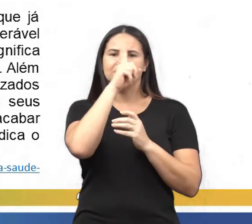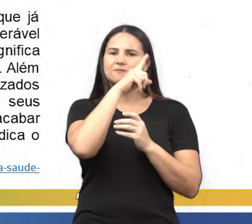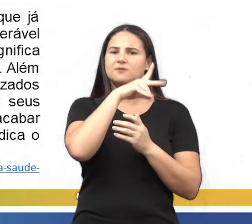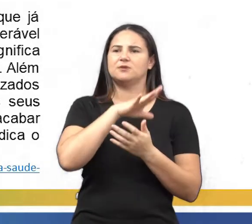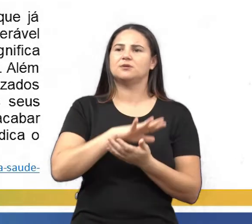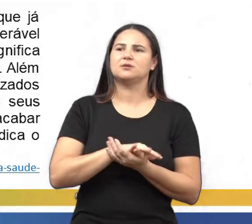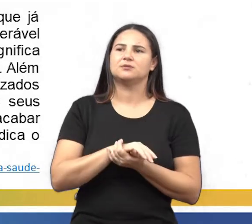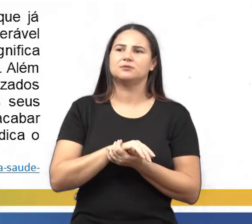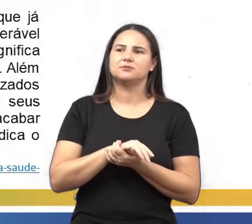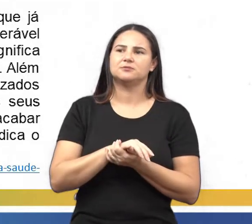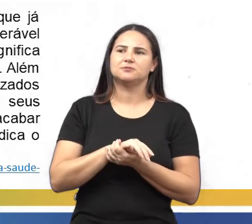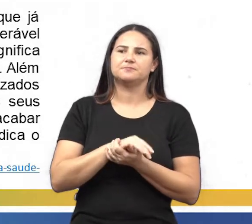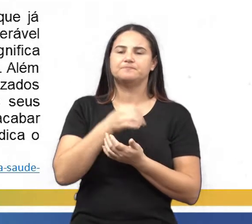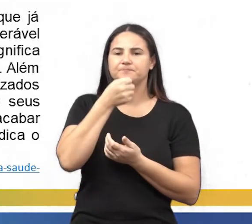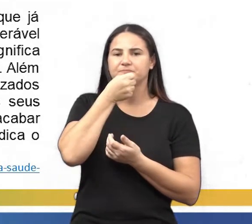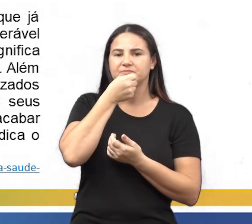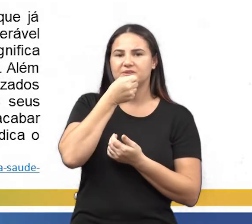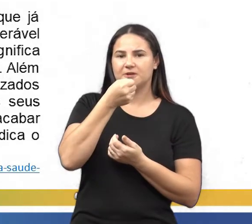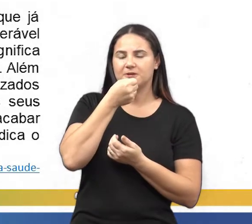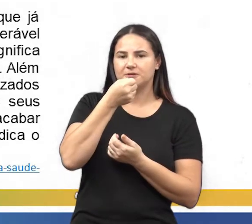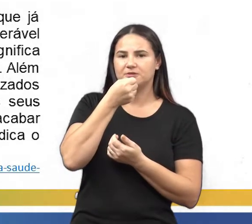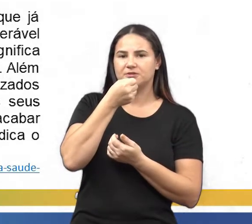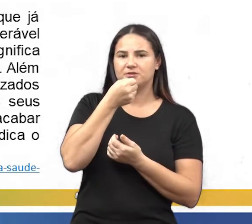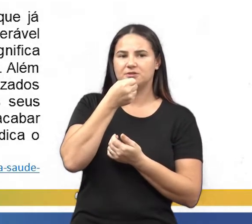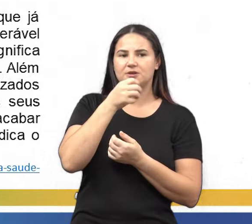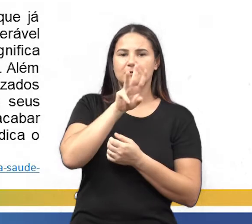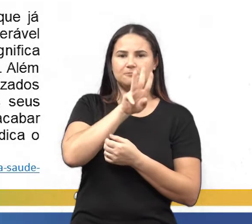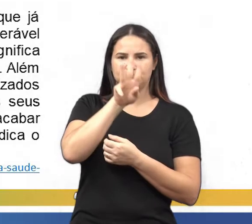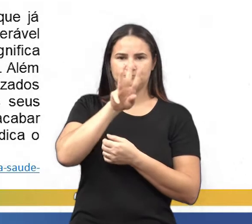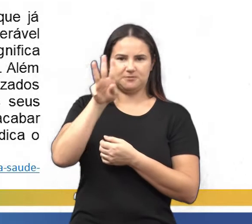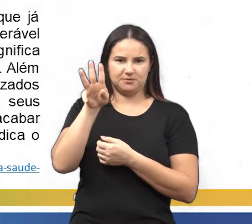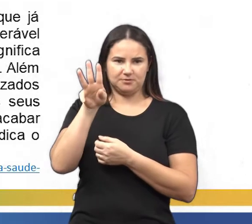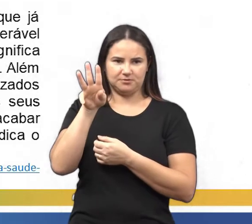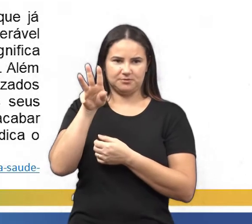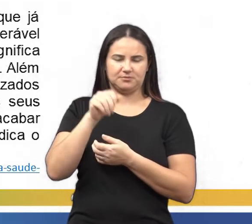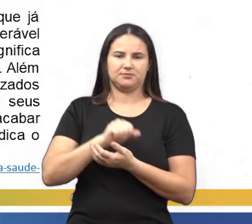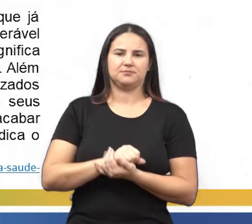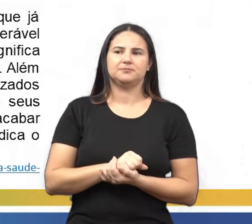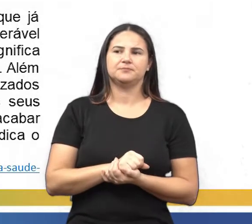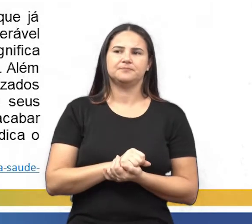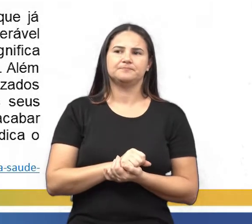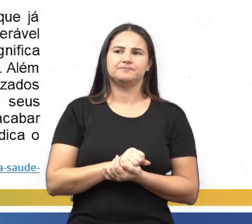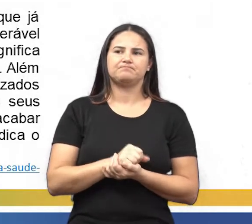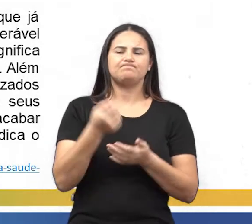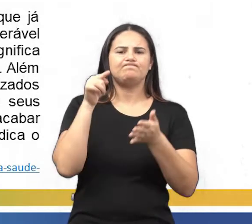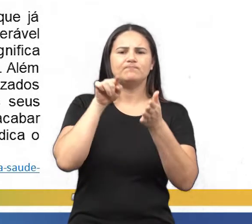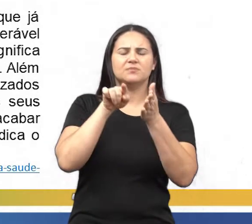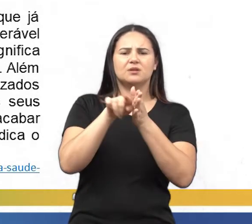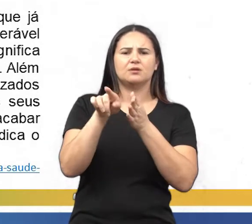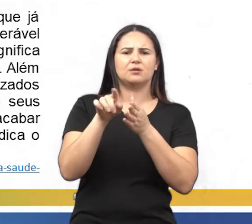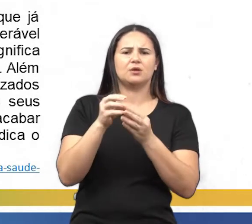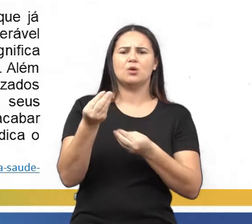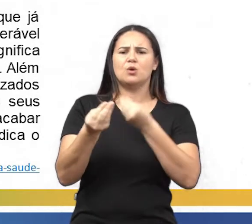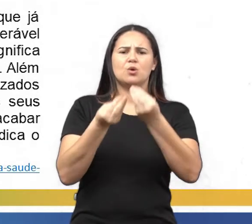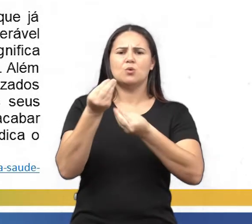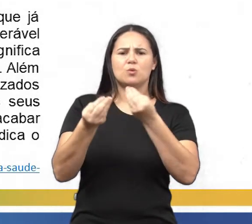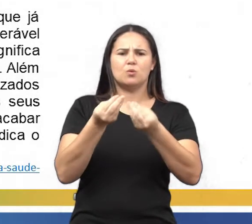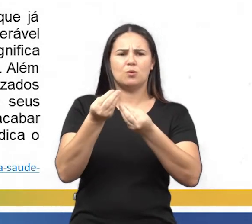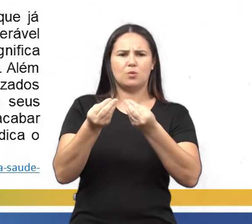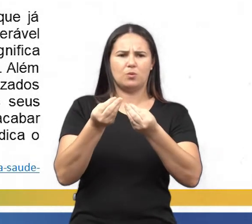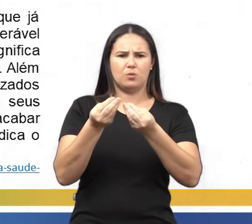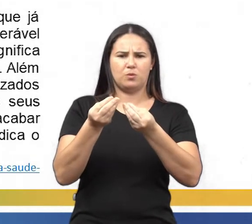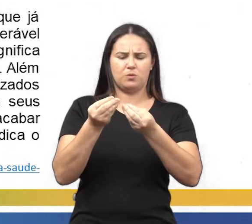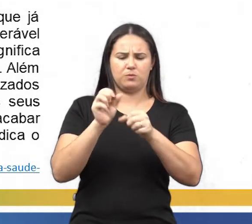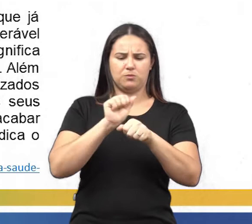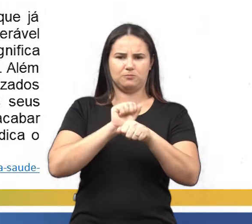né? O Glassdoor, no caso, é um entrevistador, é um site, tá? O Glassdoor pergunta o seguinte: como a pandemia global de coronavírus